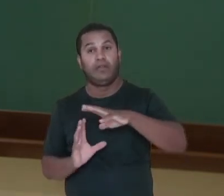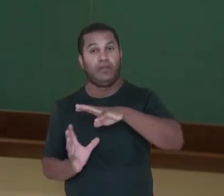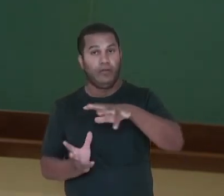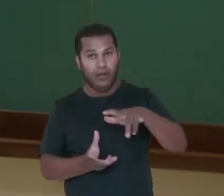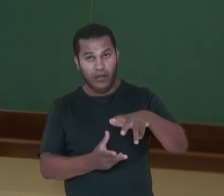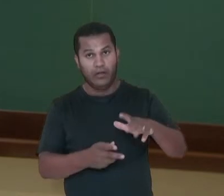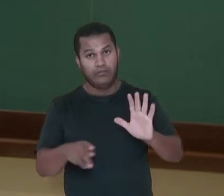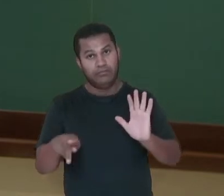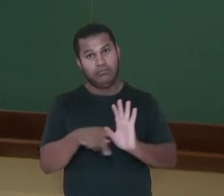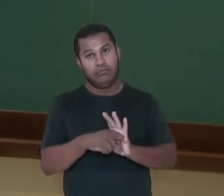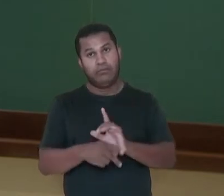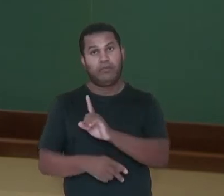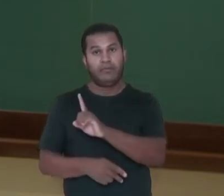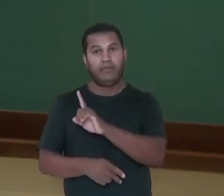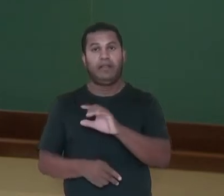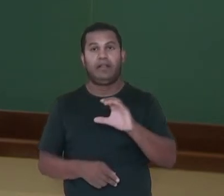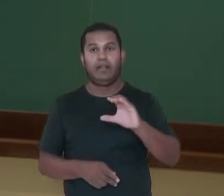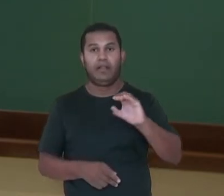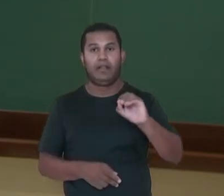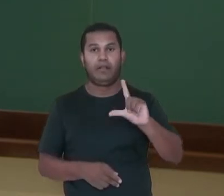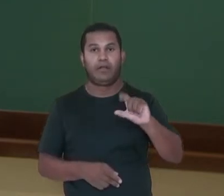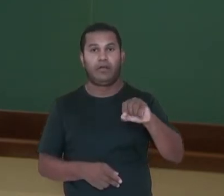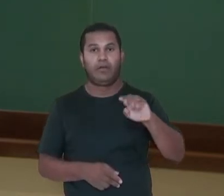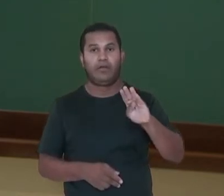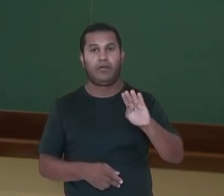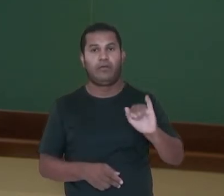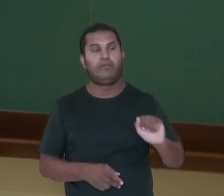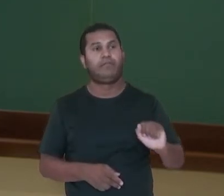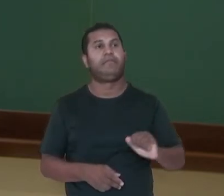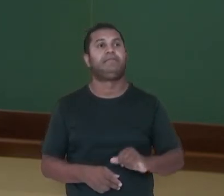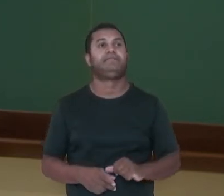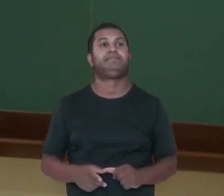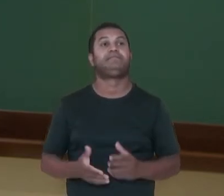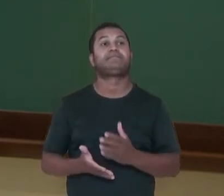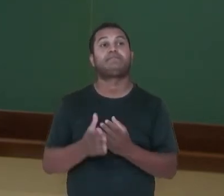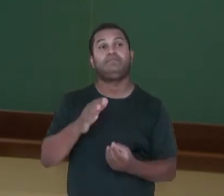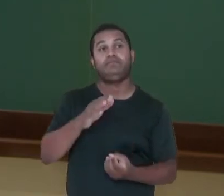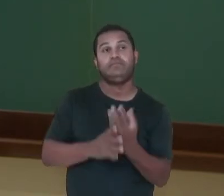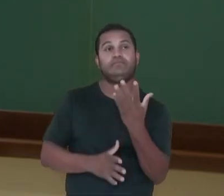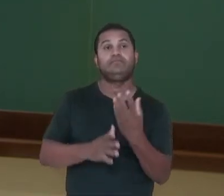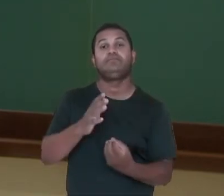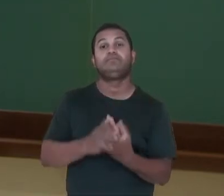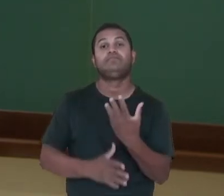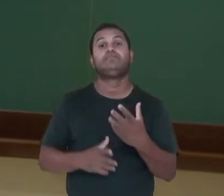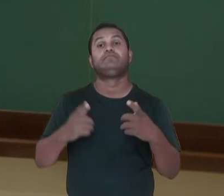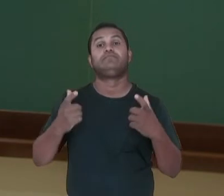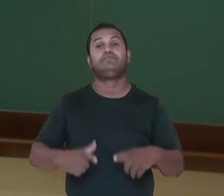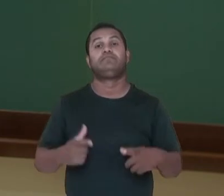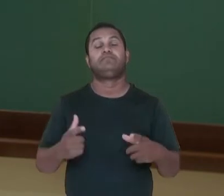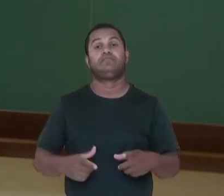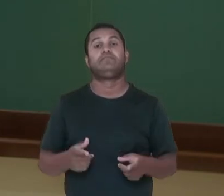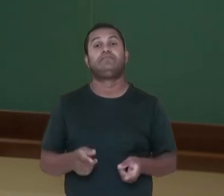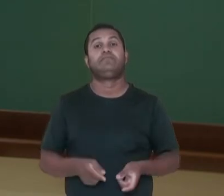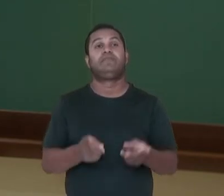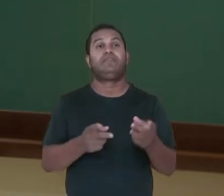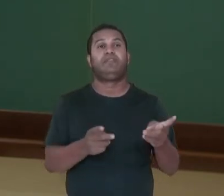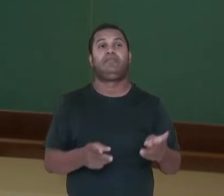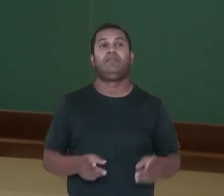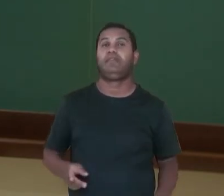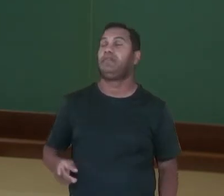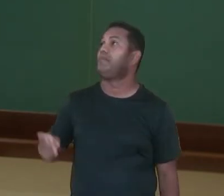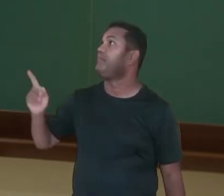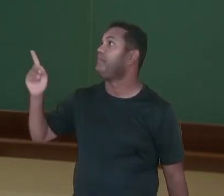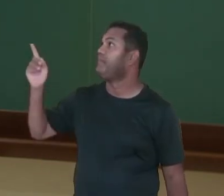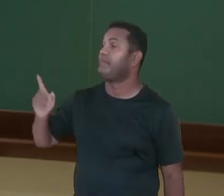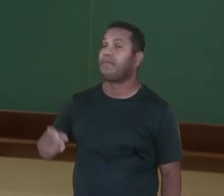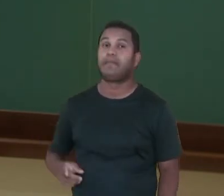consumida no mundo, né, por meio do narcotráfico aí, vem da Colômbia, que é o país em questão aqui, seguido aí por